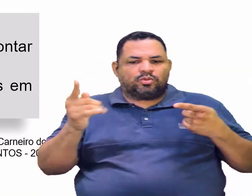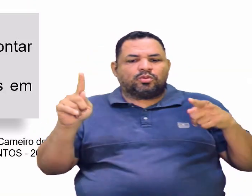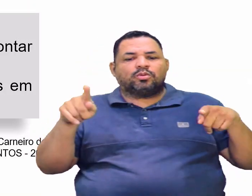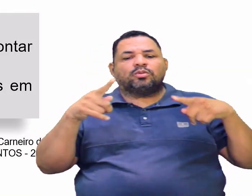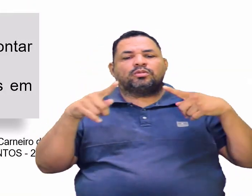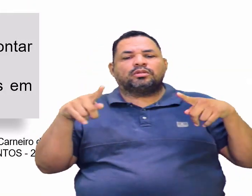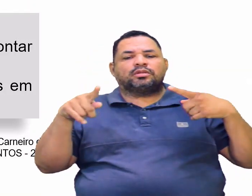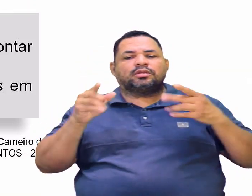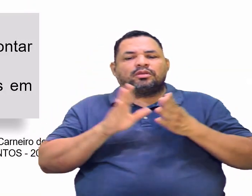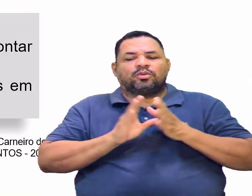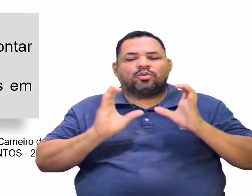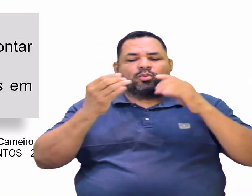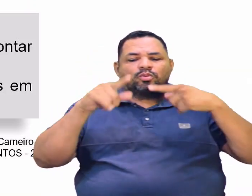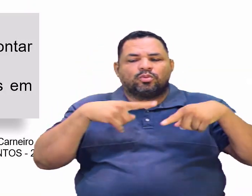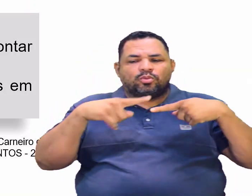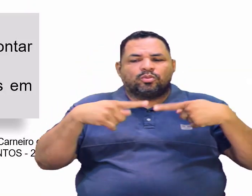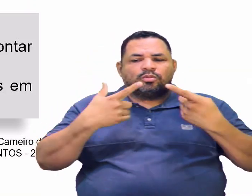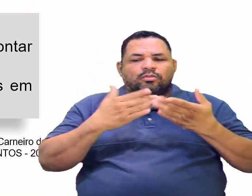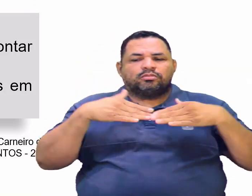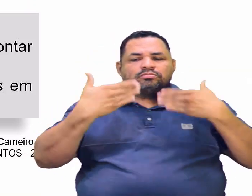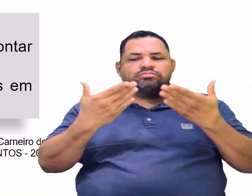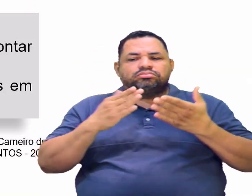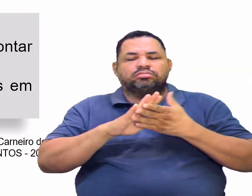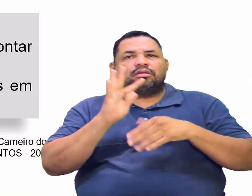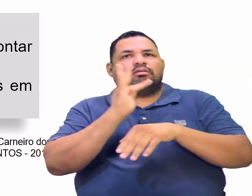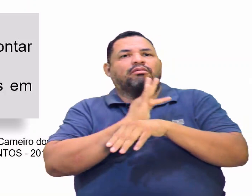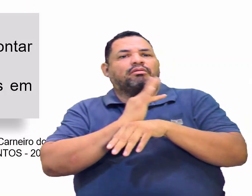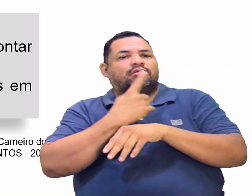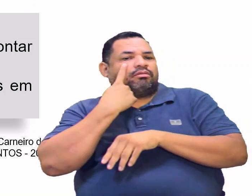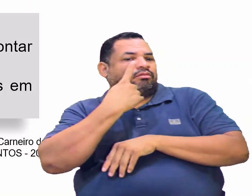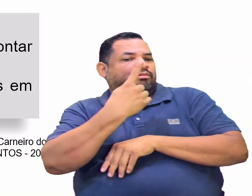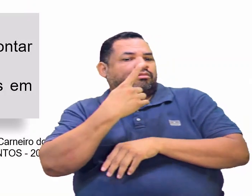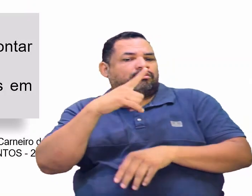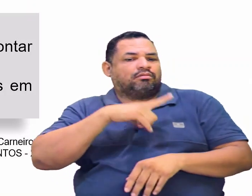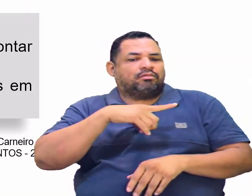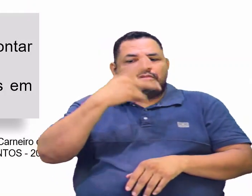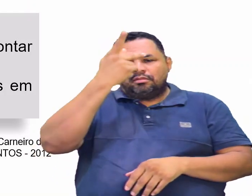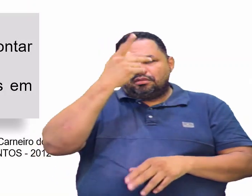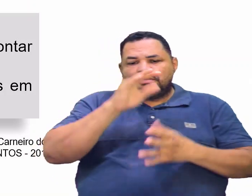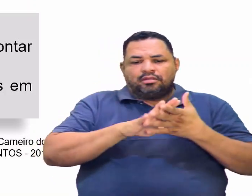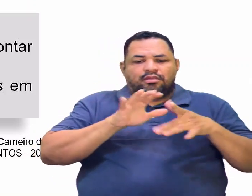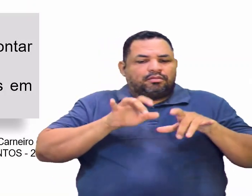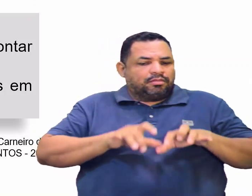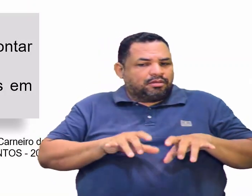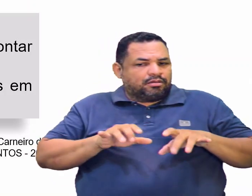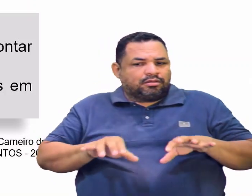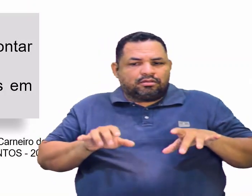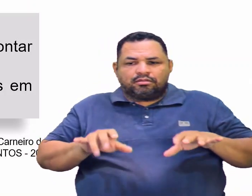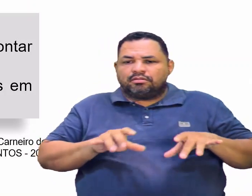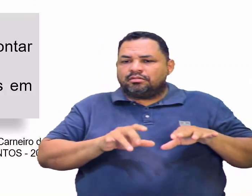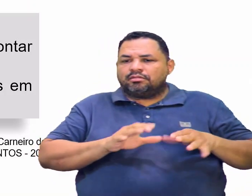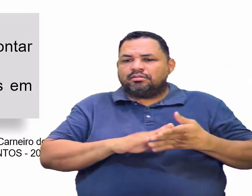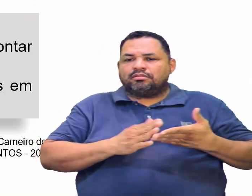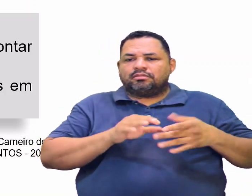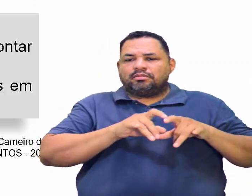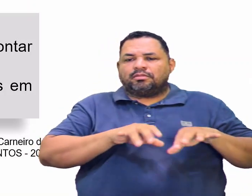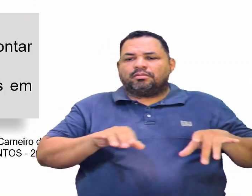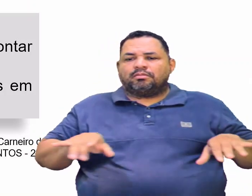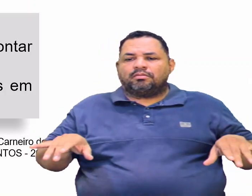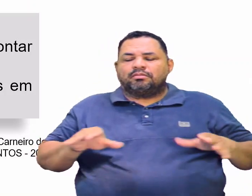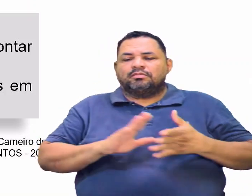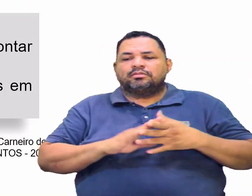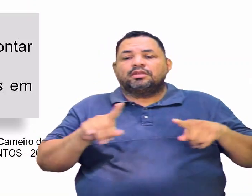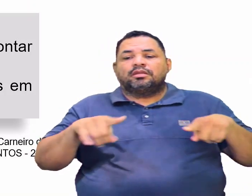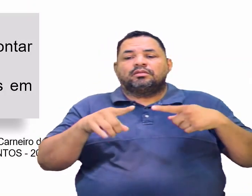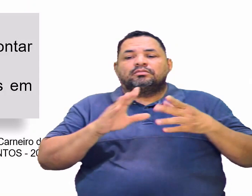ficavam tocando enquanto o filme ia passando, né? E tinham pianistas também, ou músicos que ficavam